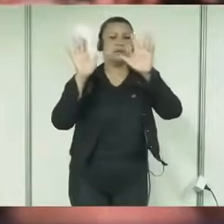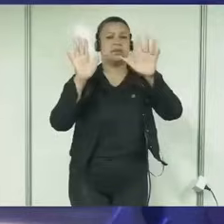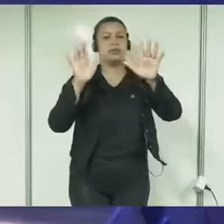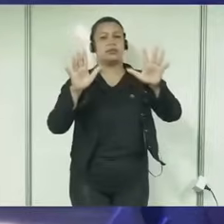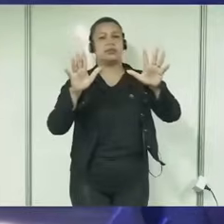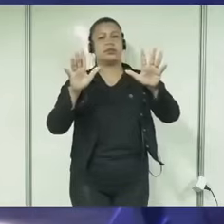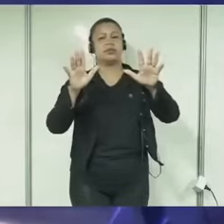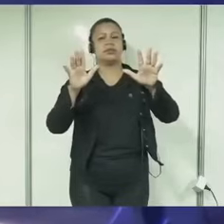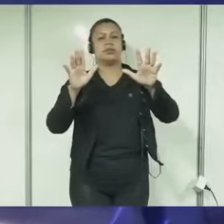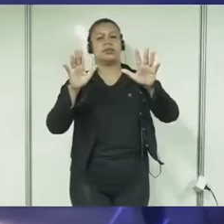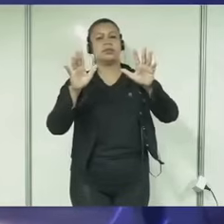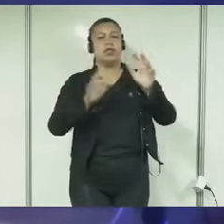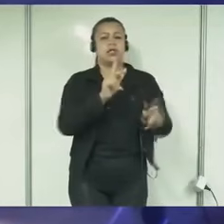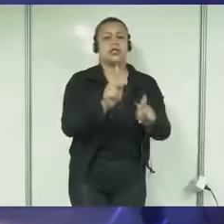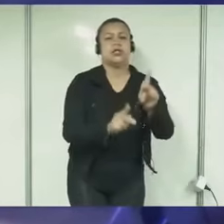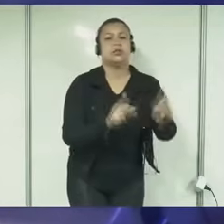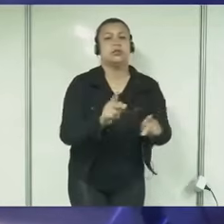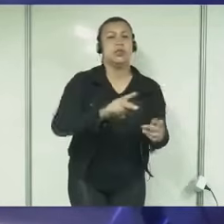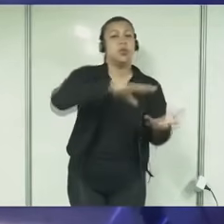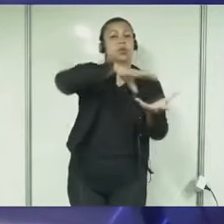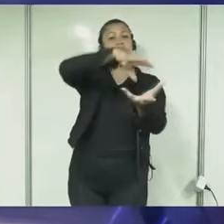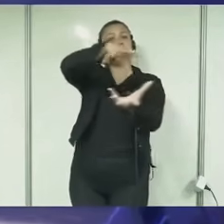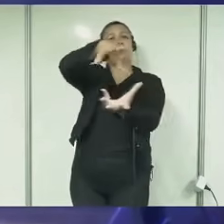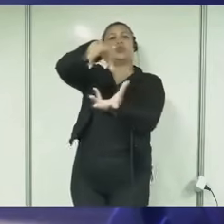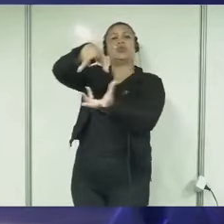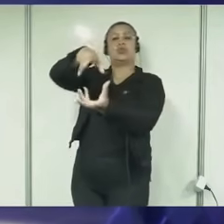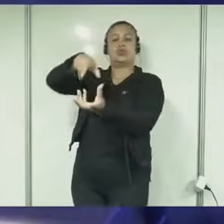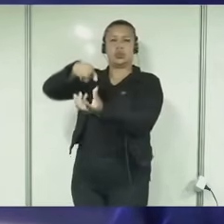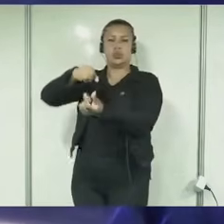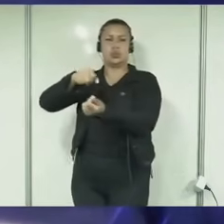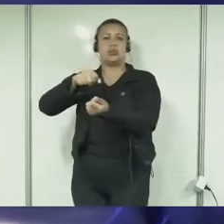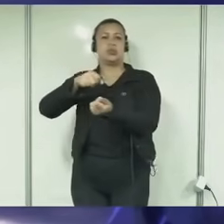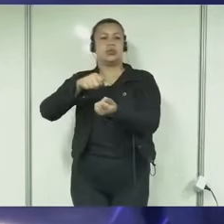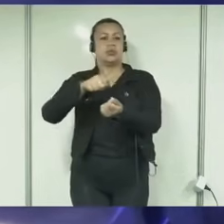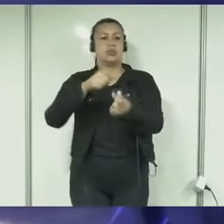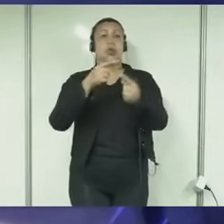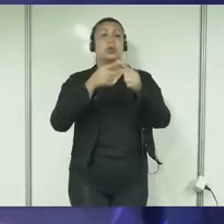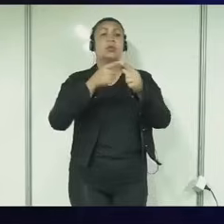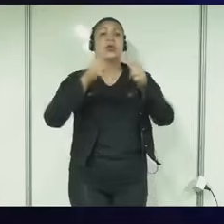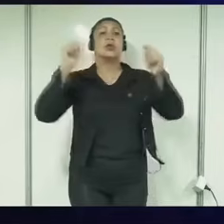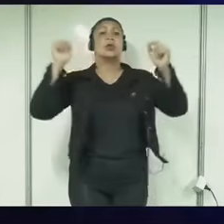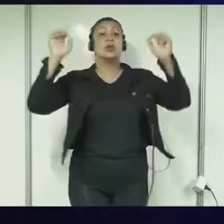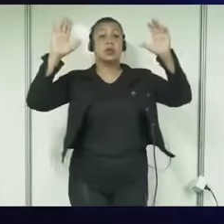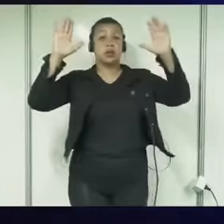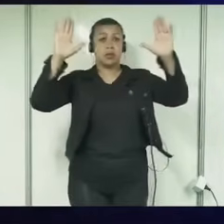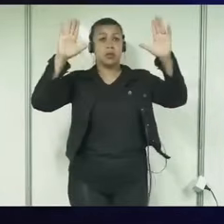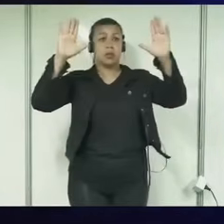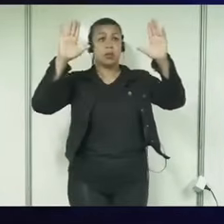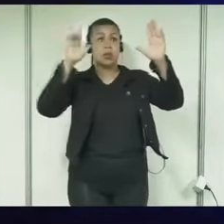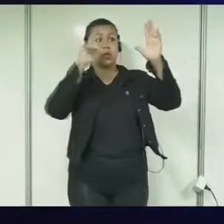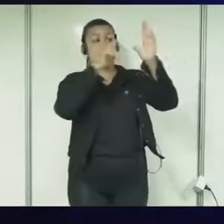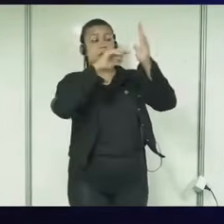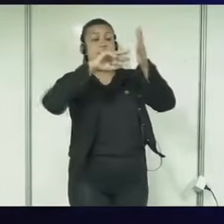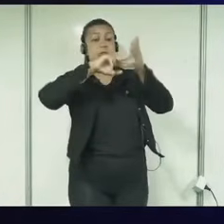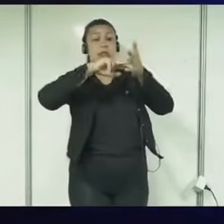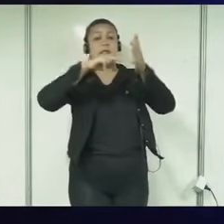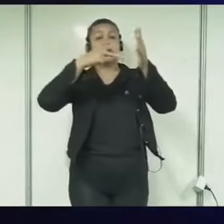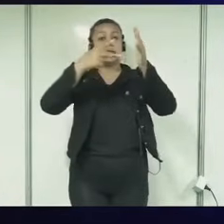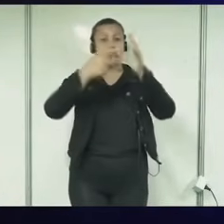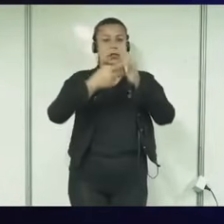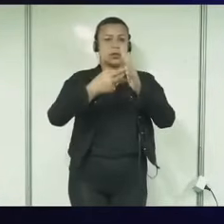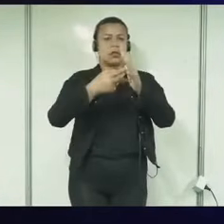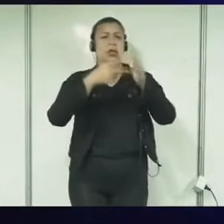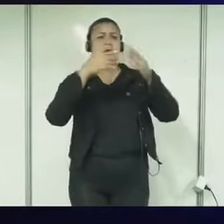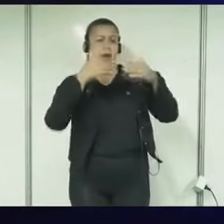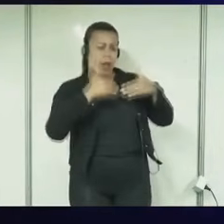a humanidade inteira, mas começamos assim, porque as mãos abertas significam que nós estamos abertos